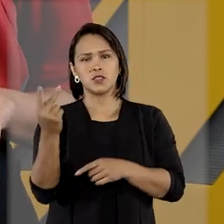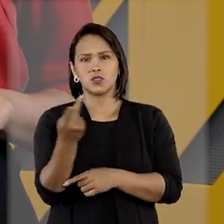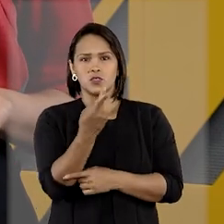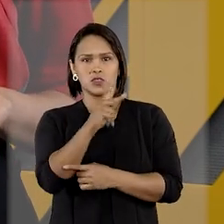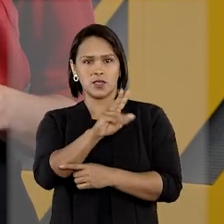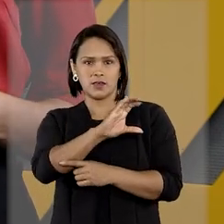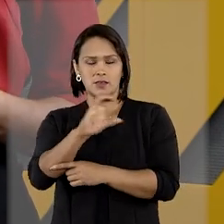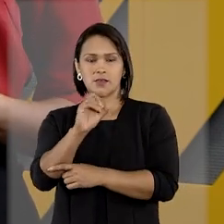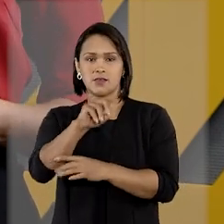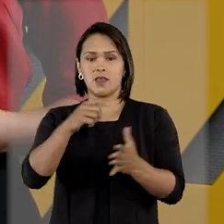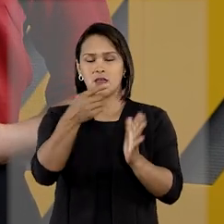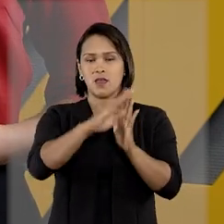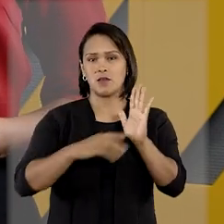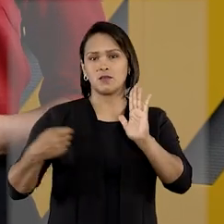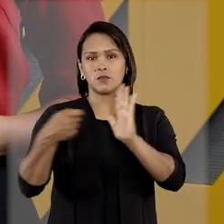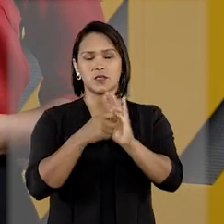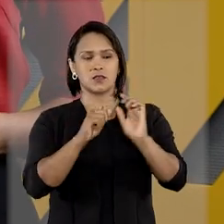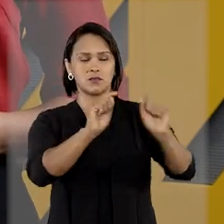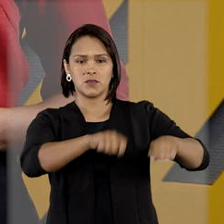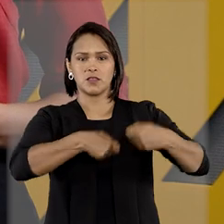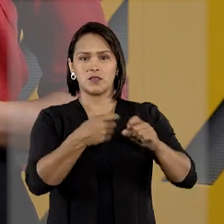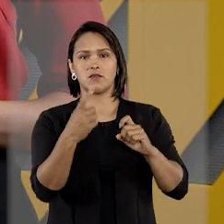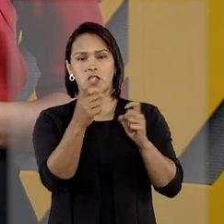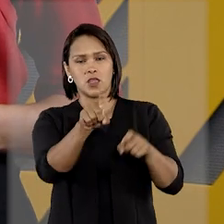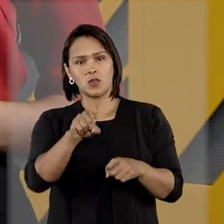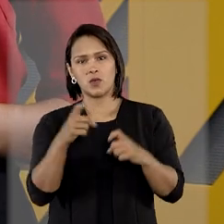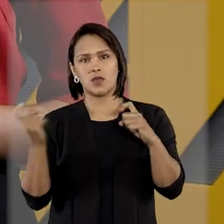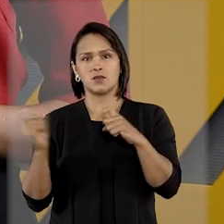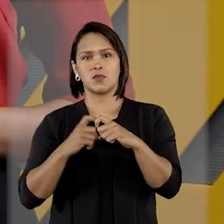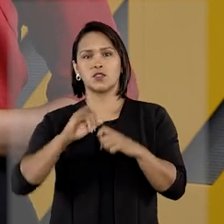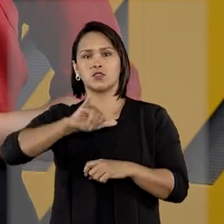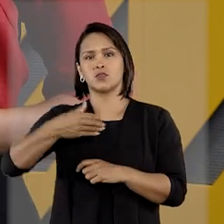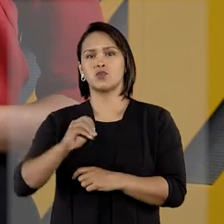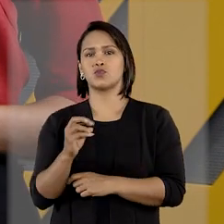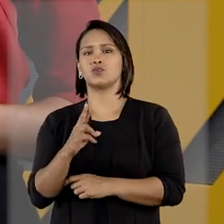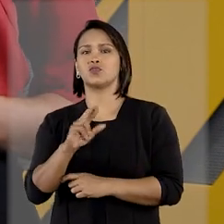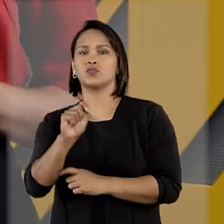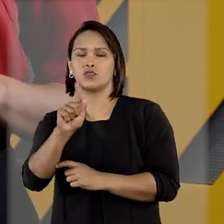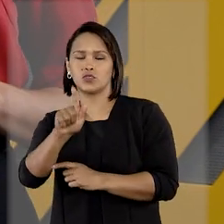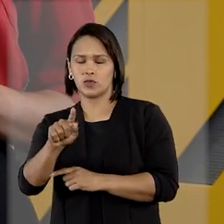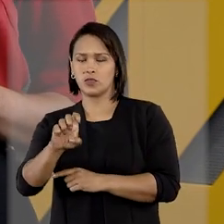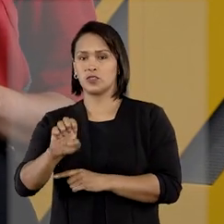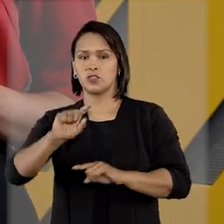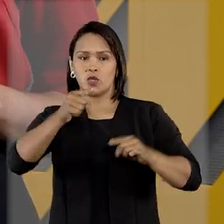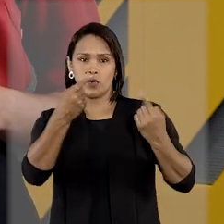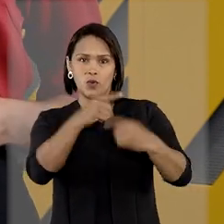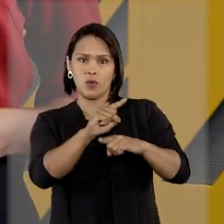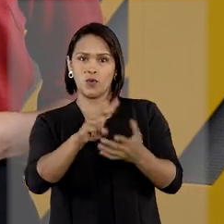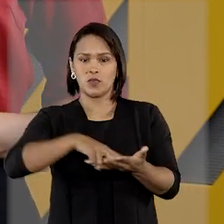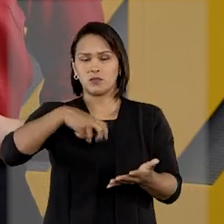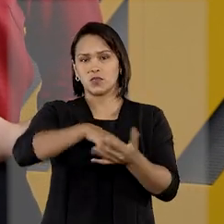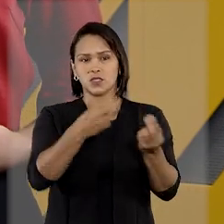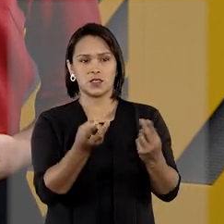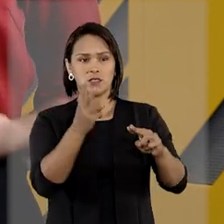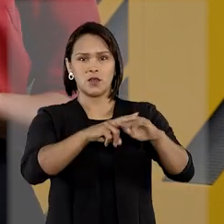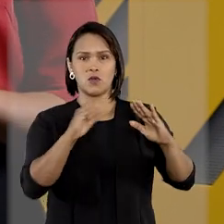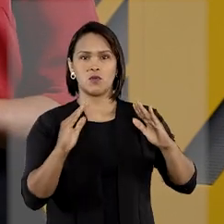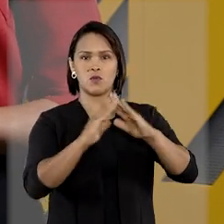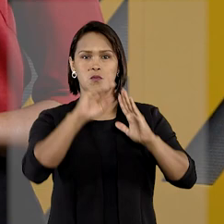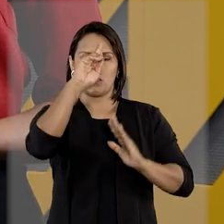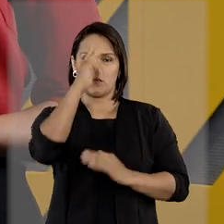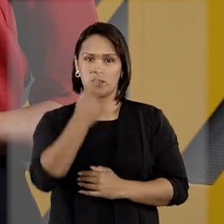conheceu de habeas corpus impetrado pela defesa do ex-médico Roger Abdelmassi contra a revogação da prisão